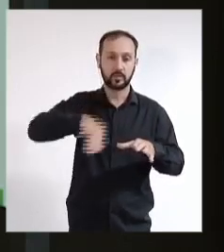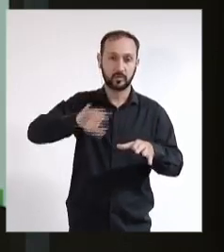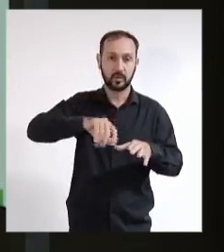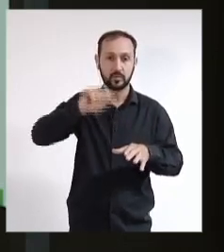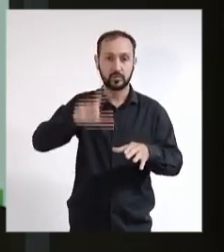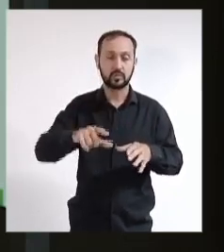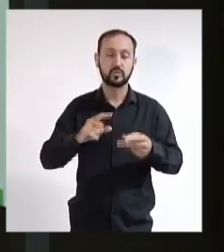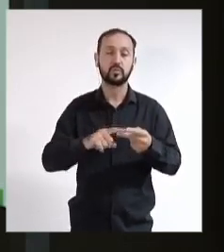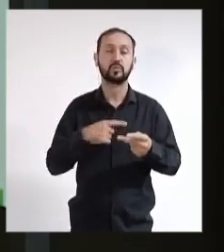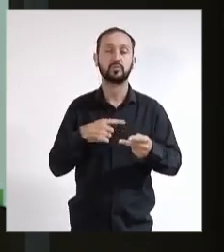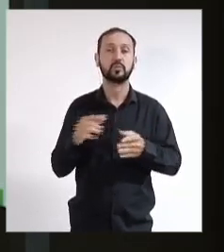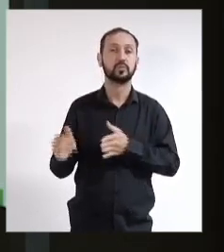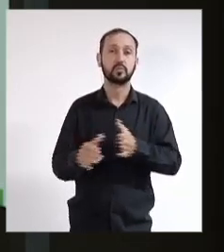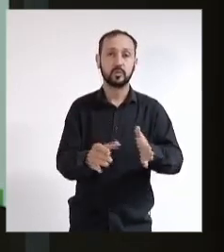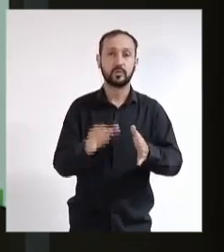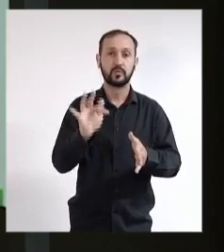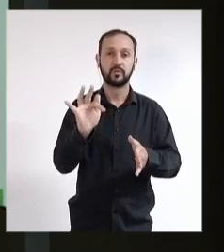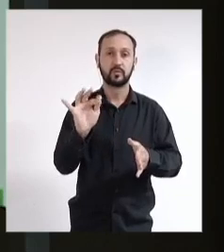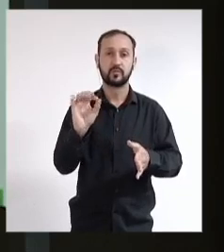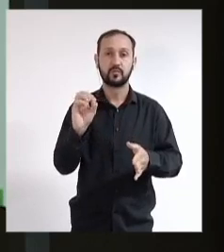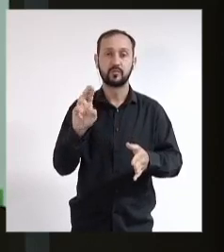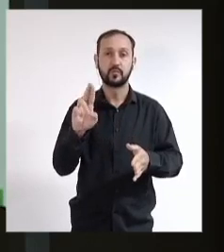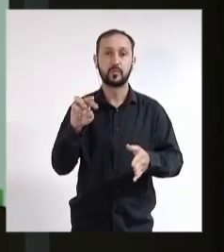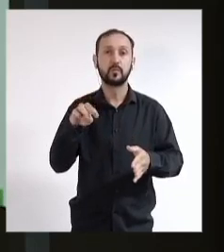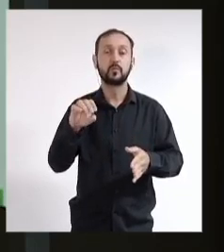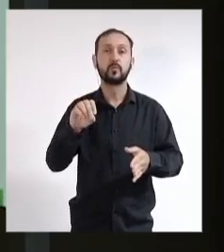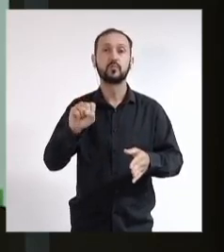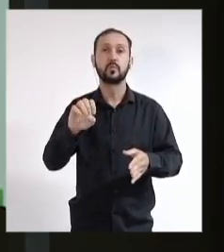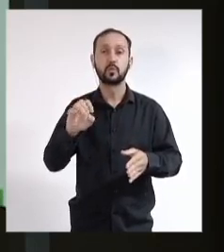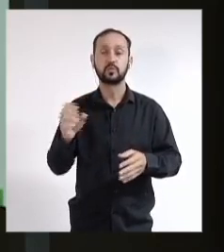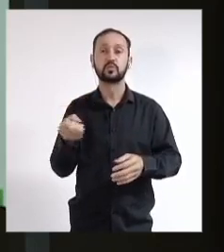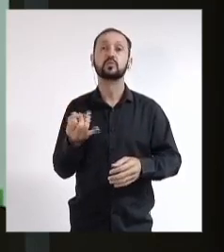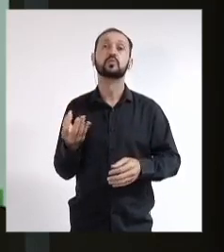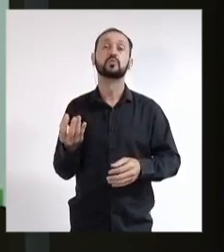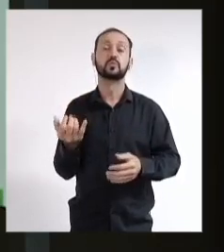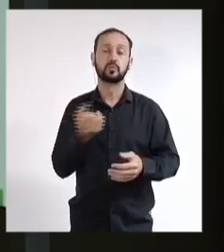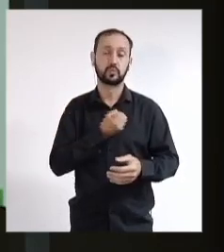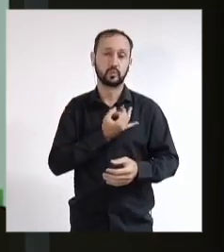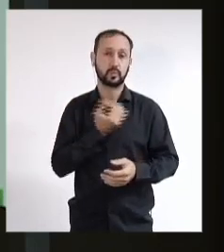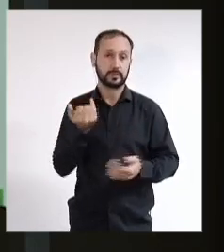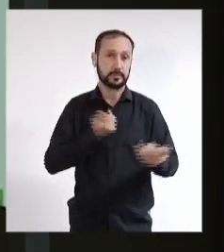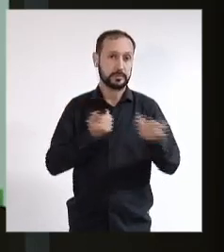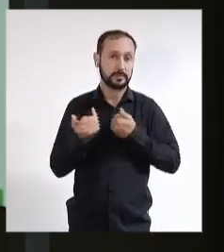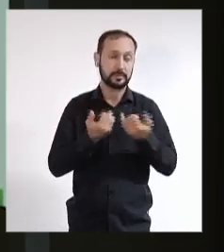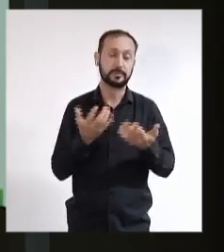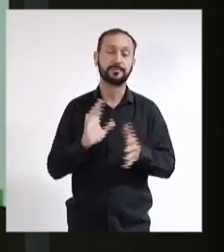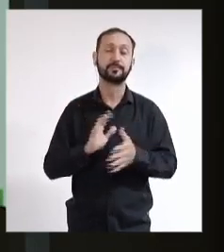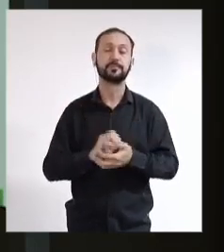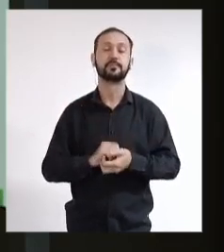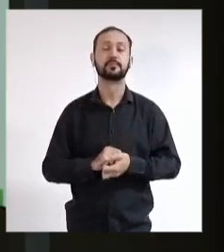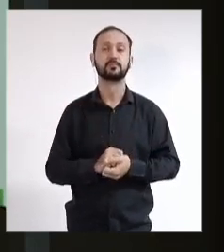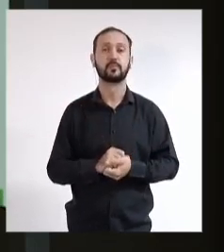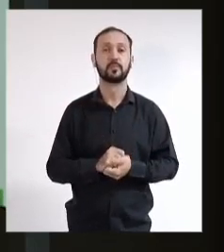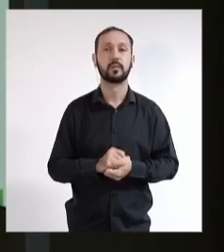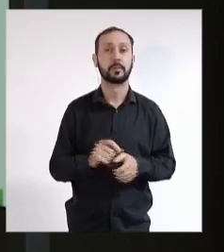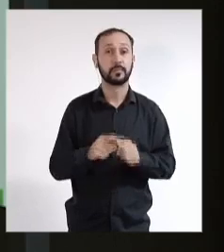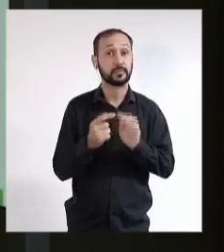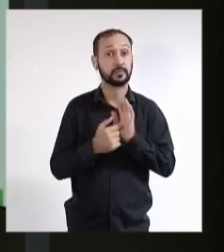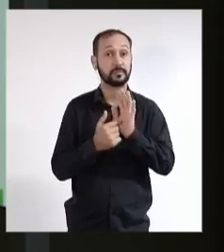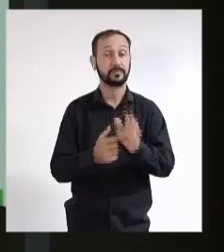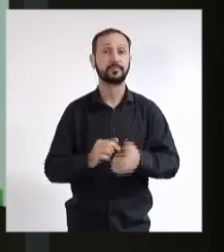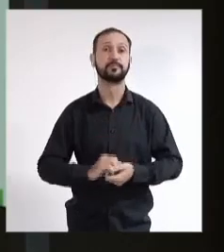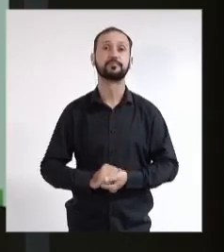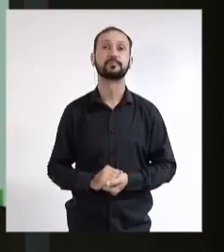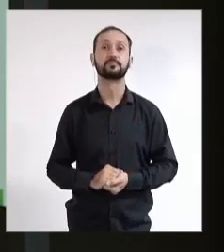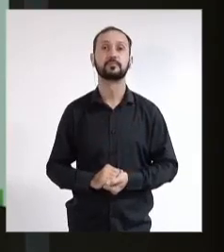do rio formoso é eles ainda não nos passaram esses números mas nós sabemos que ele é bastante expressivo